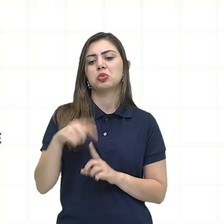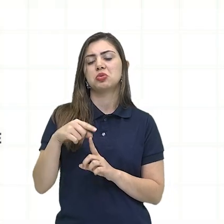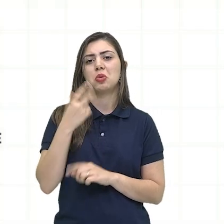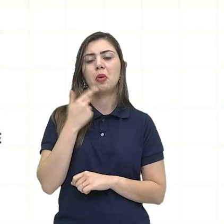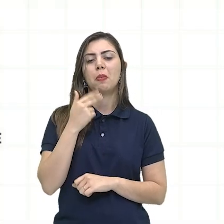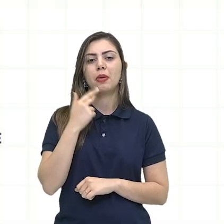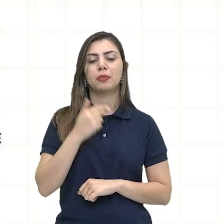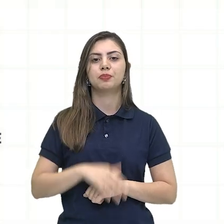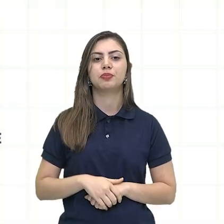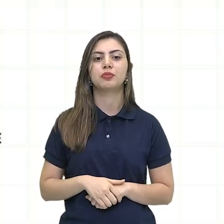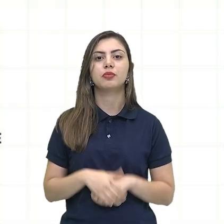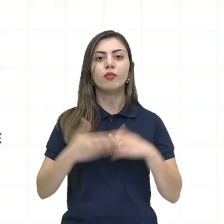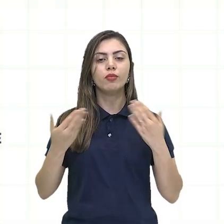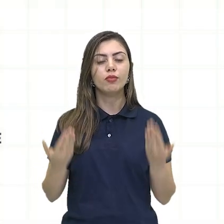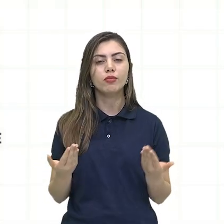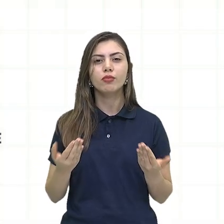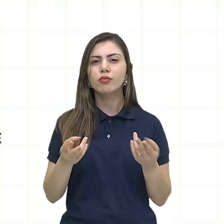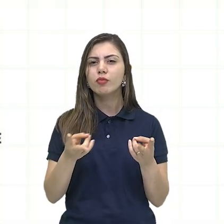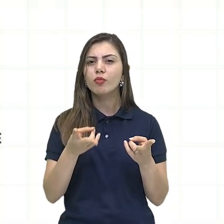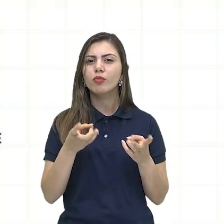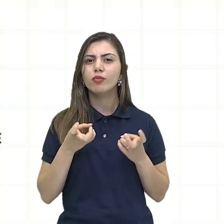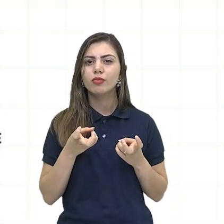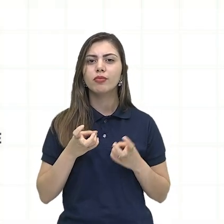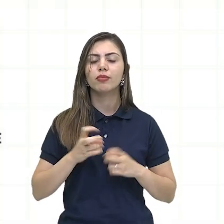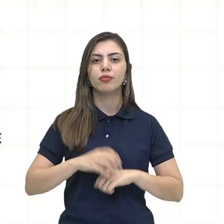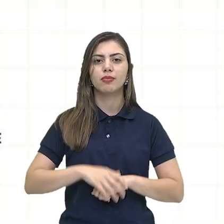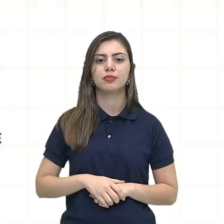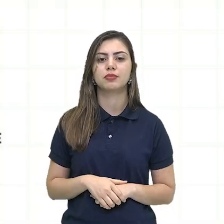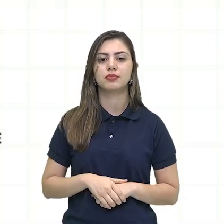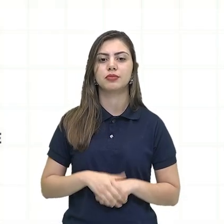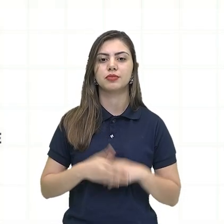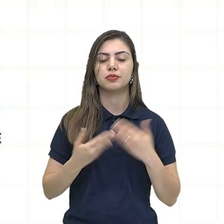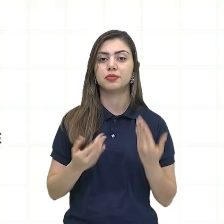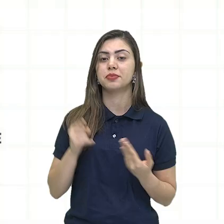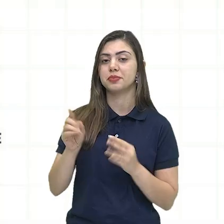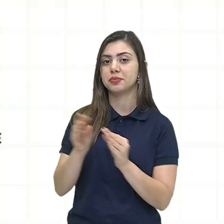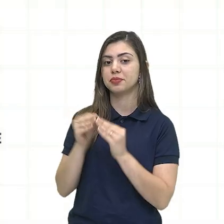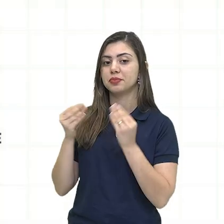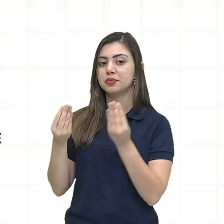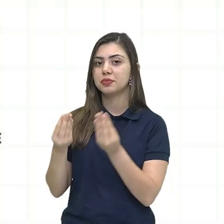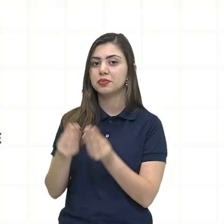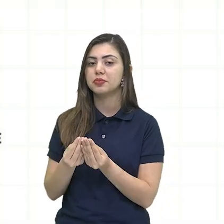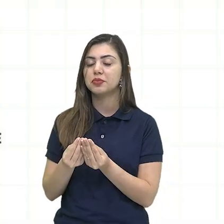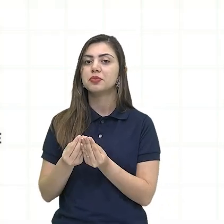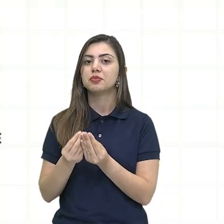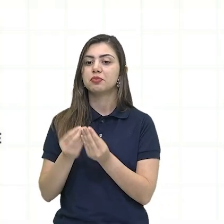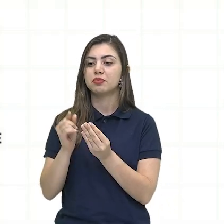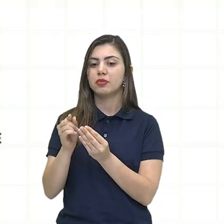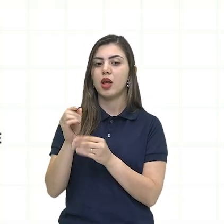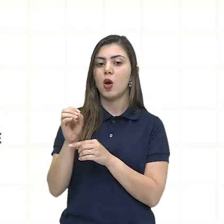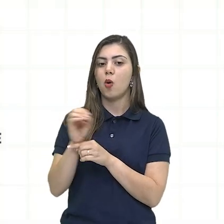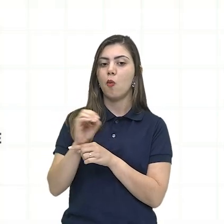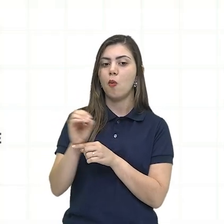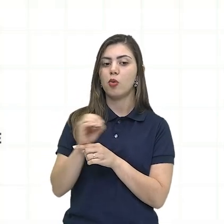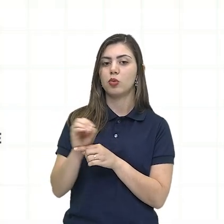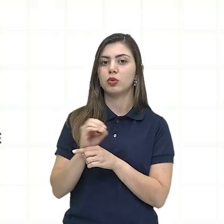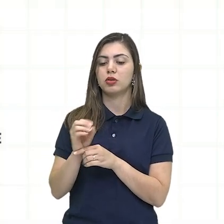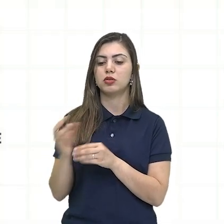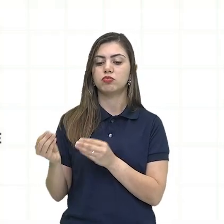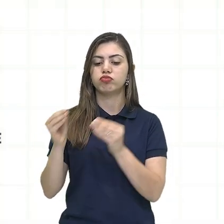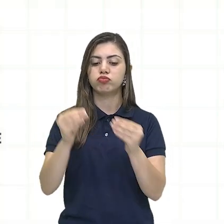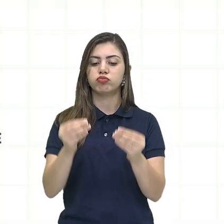certo? Então, o calor, quando essas substâncias compostas, né, são submetidas